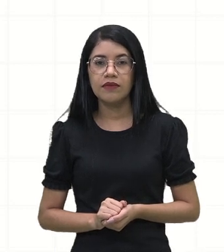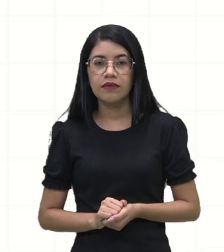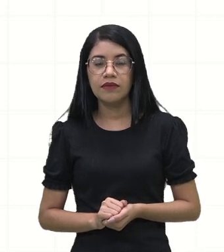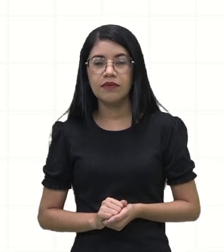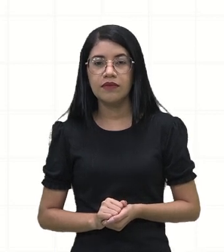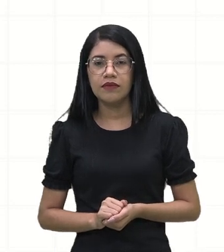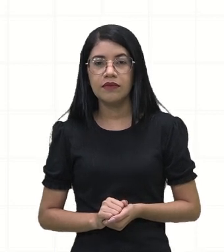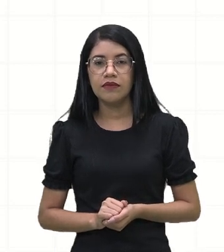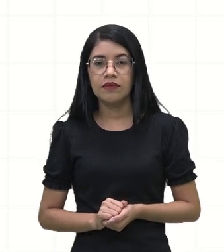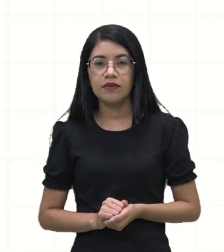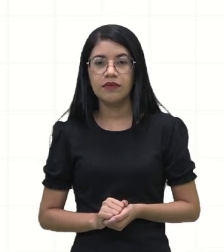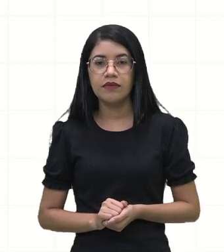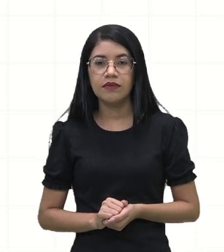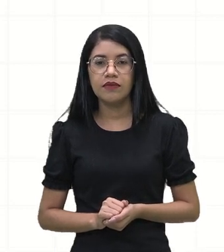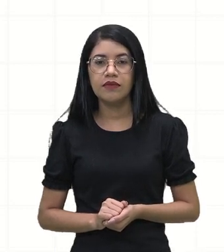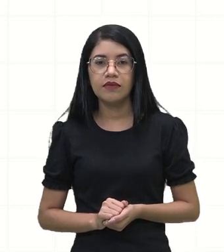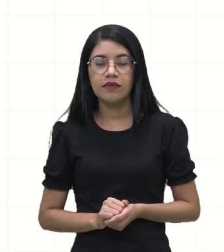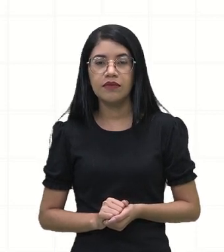Se